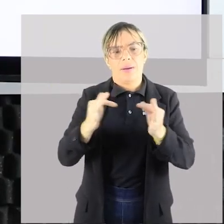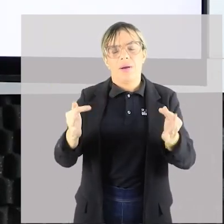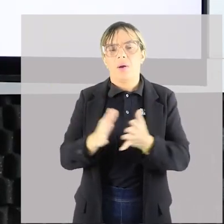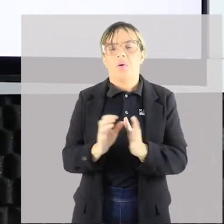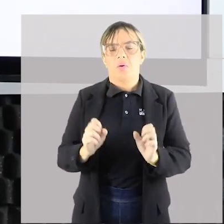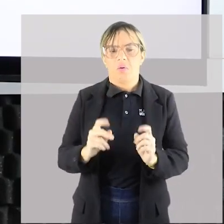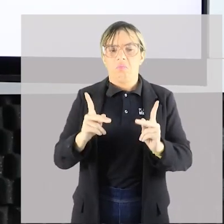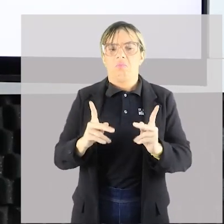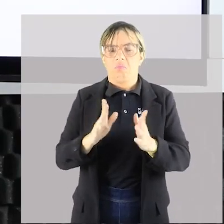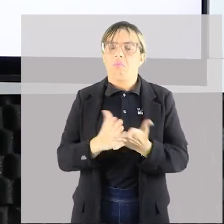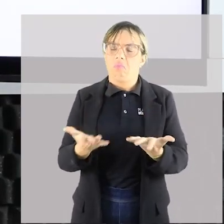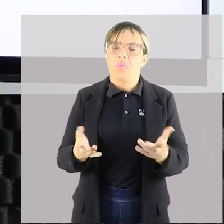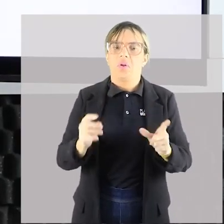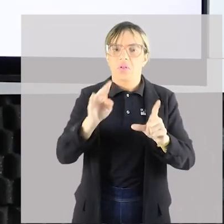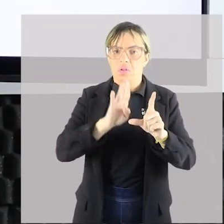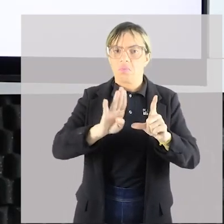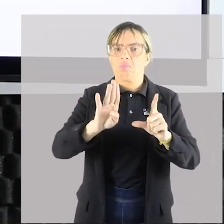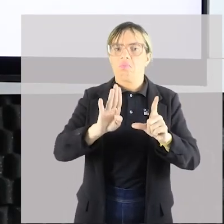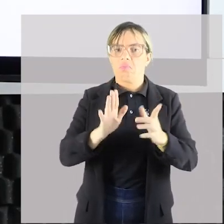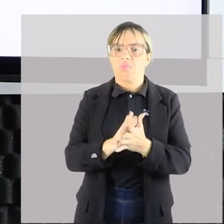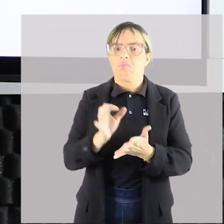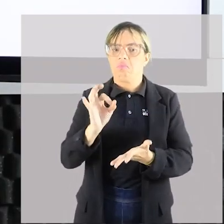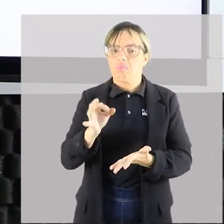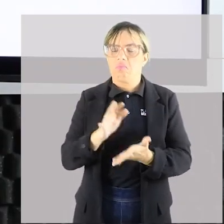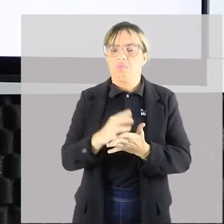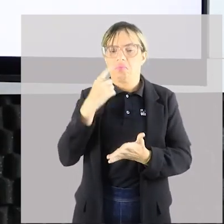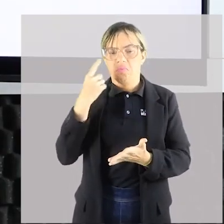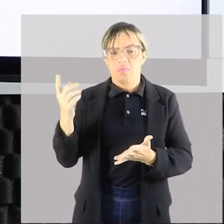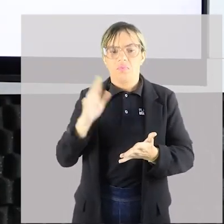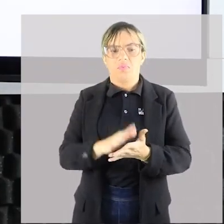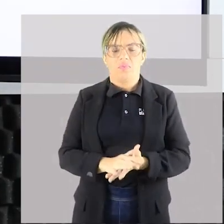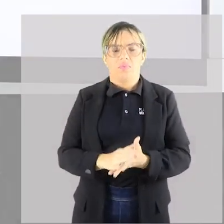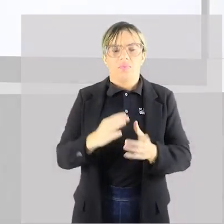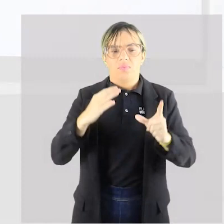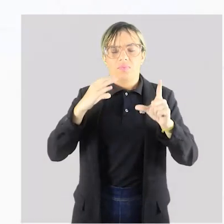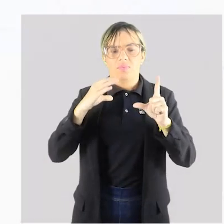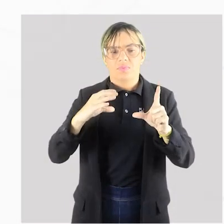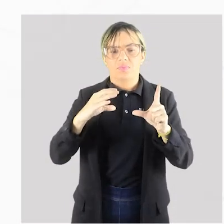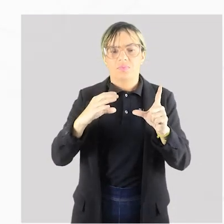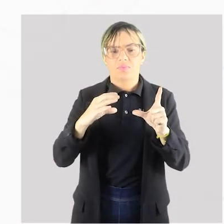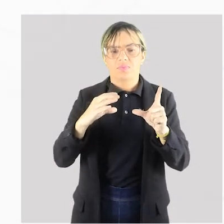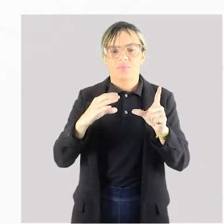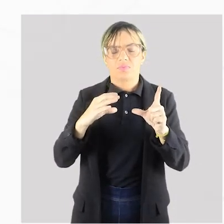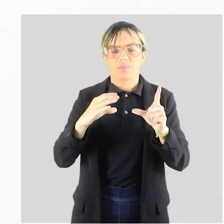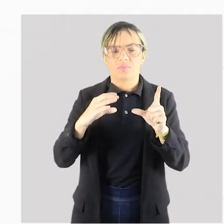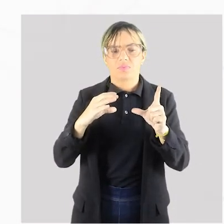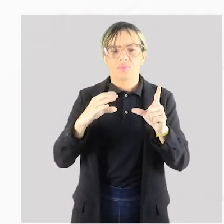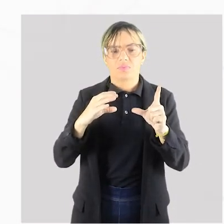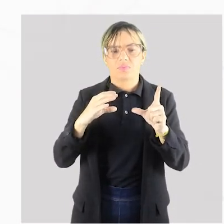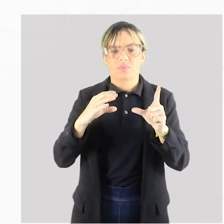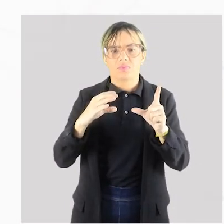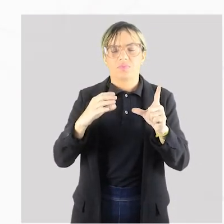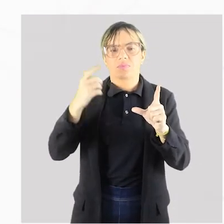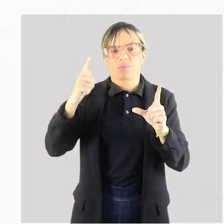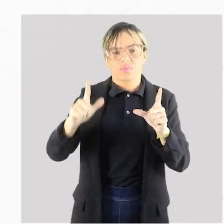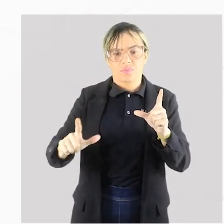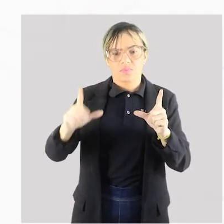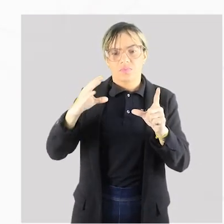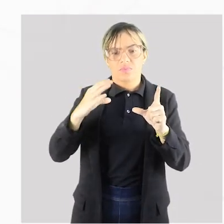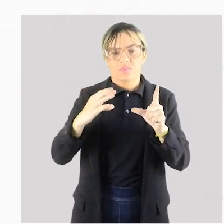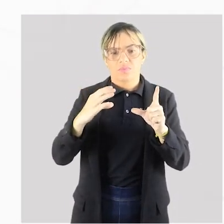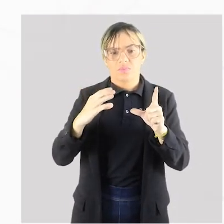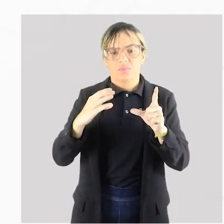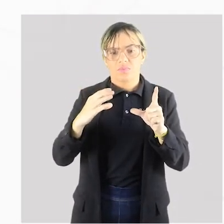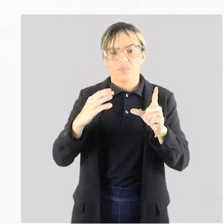Ok, vamos deixar aí, né, essa segunda alternativa pra gente. Na letra C, fala pra gente de novo que é